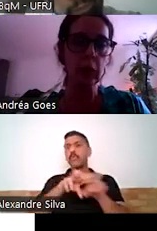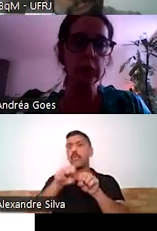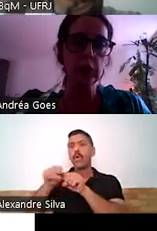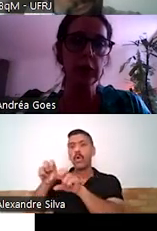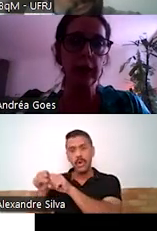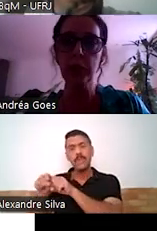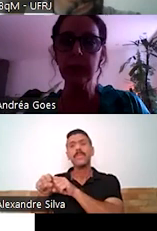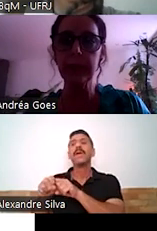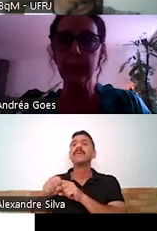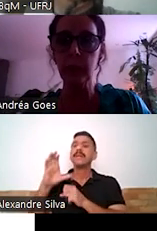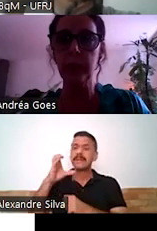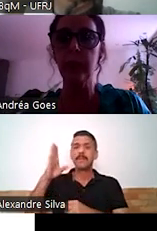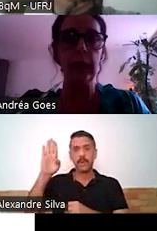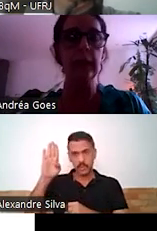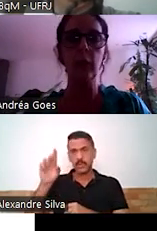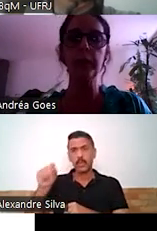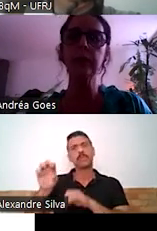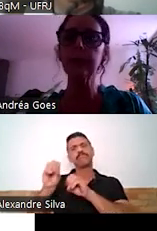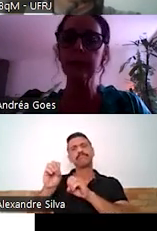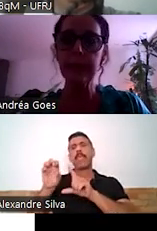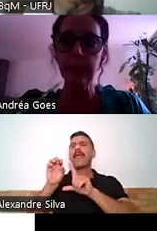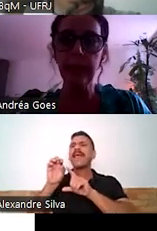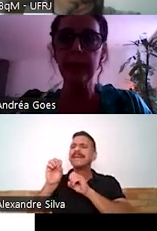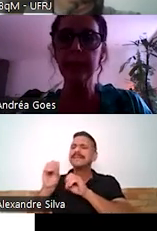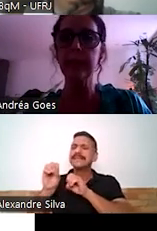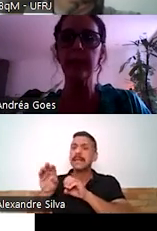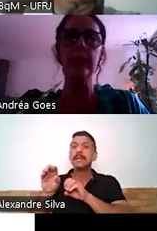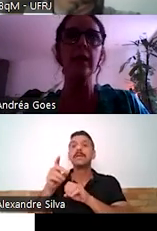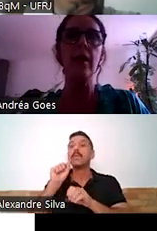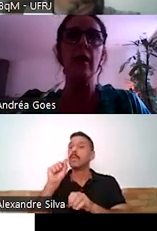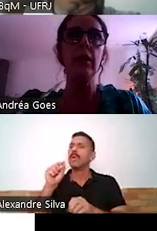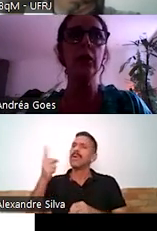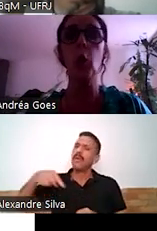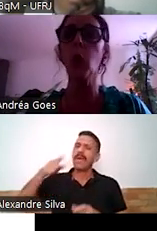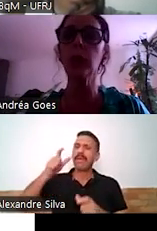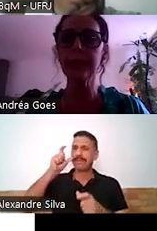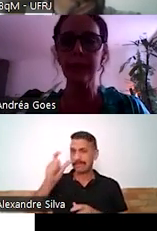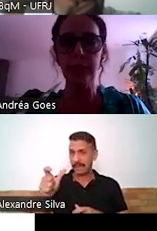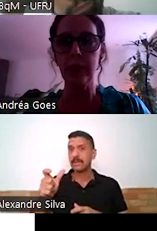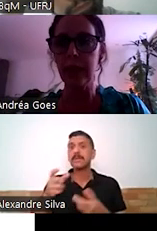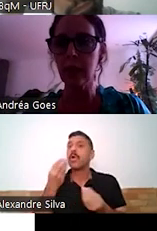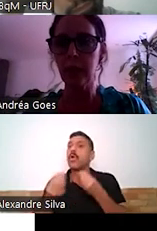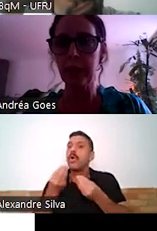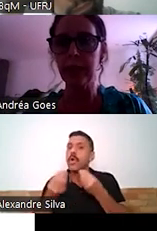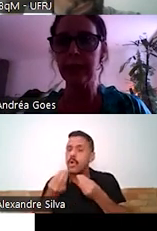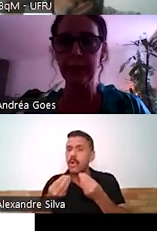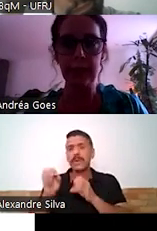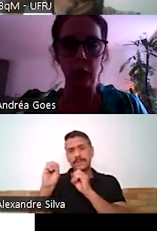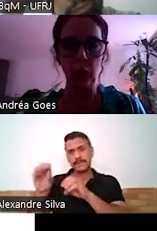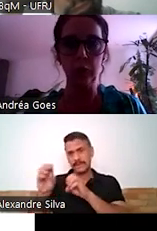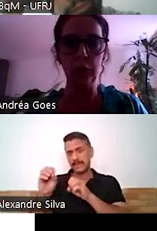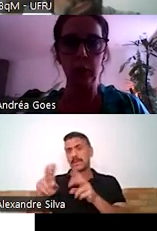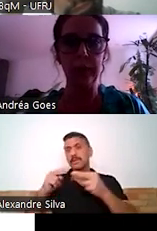ciências biológicas da área de licenciatura. Então, por isso, esse interesse em como ensinar genética para